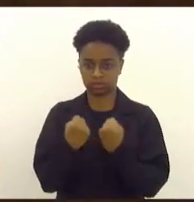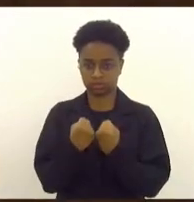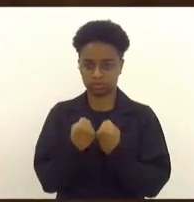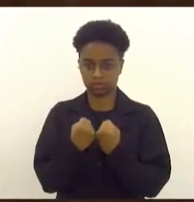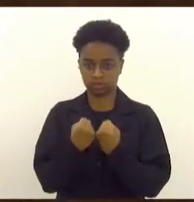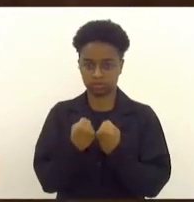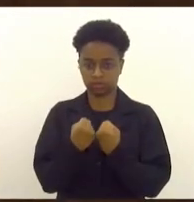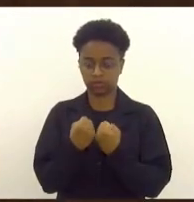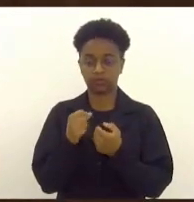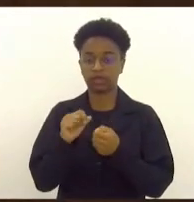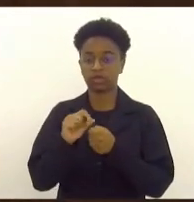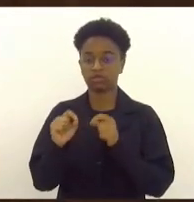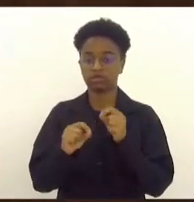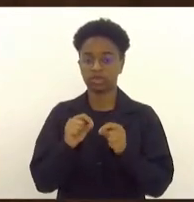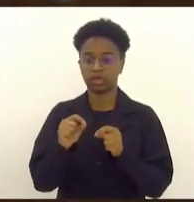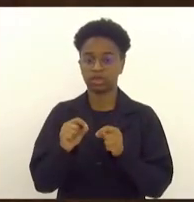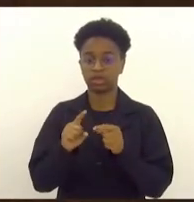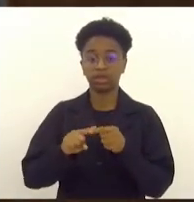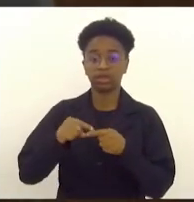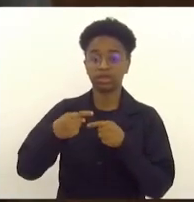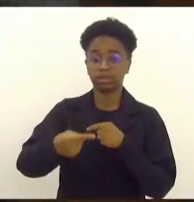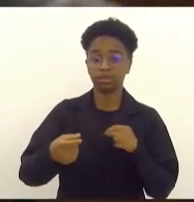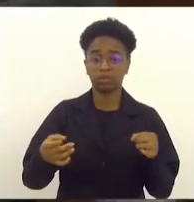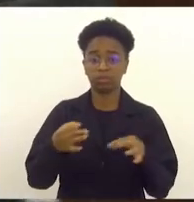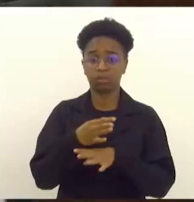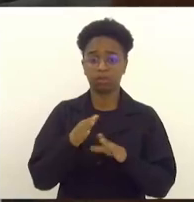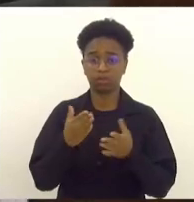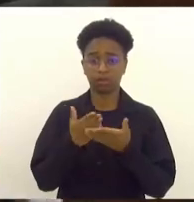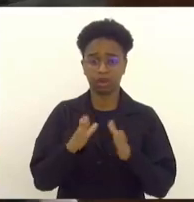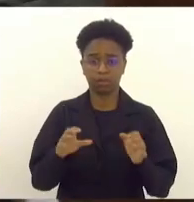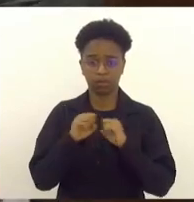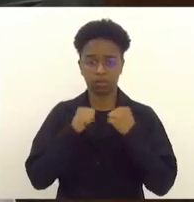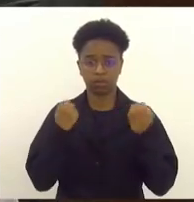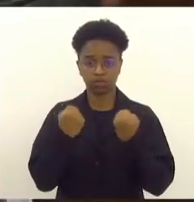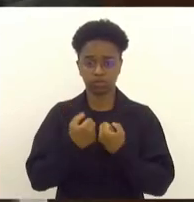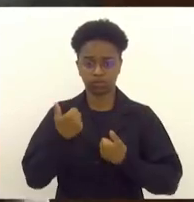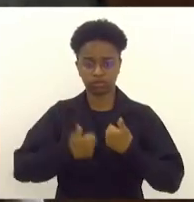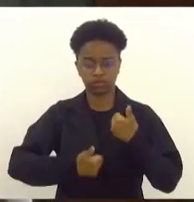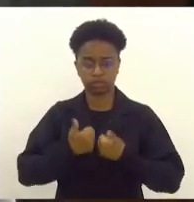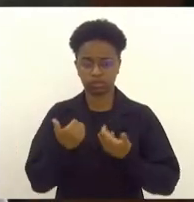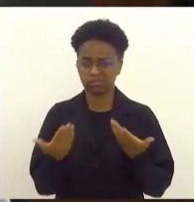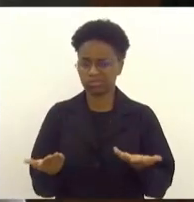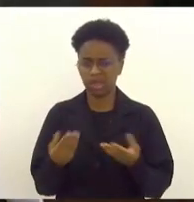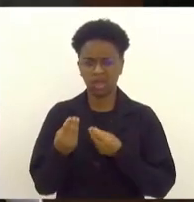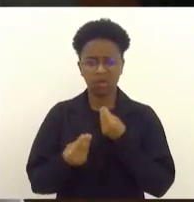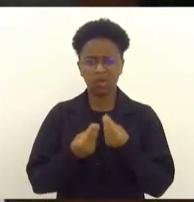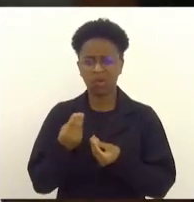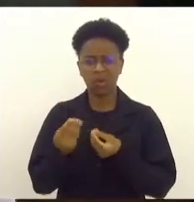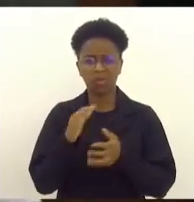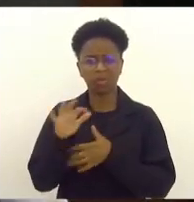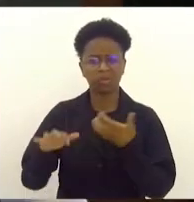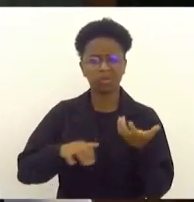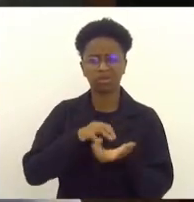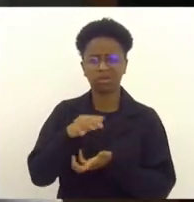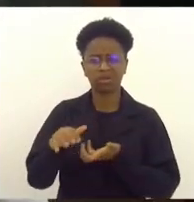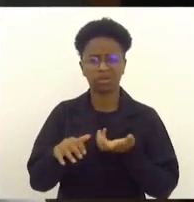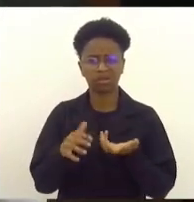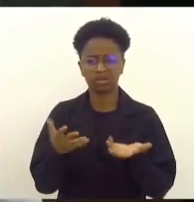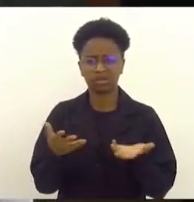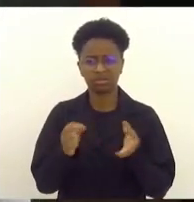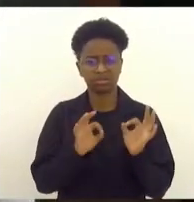foi fazer a repressão depois que o jogo tinha acabado Que tipo de desordem esse cara tá reprimindo nenhuma